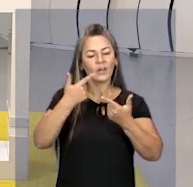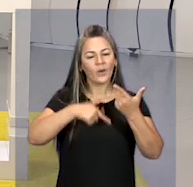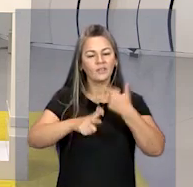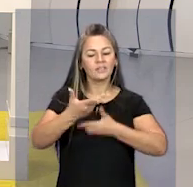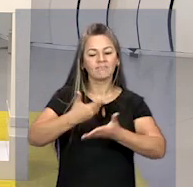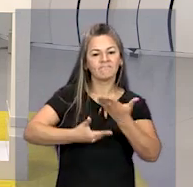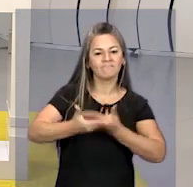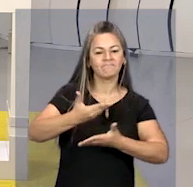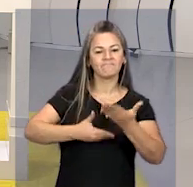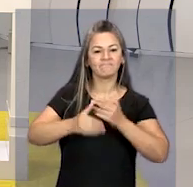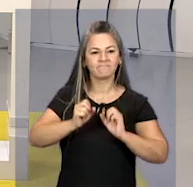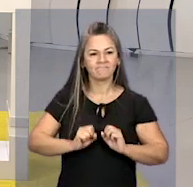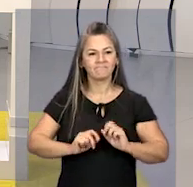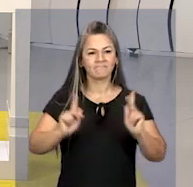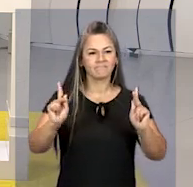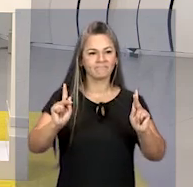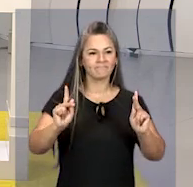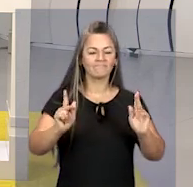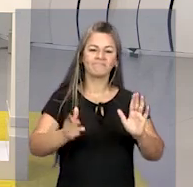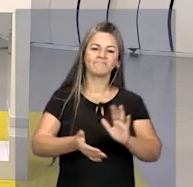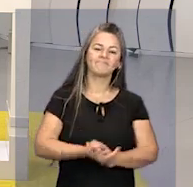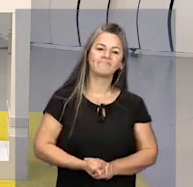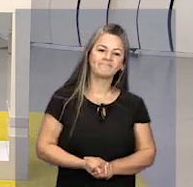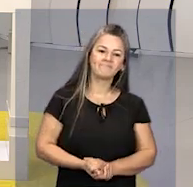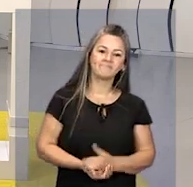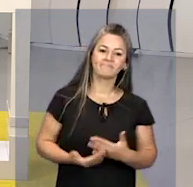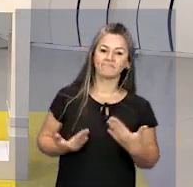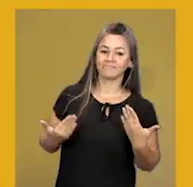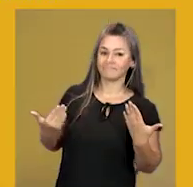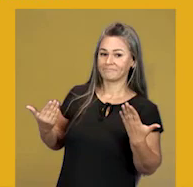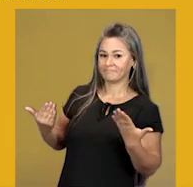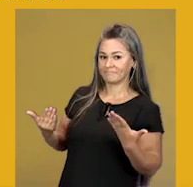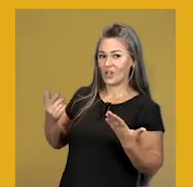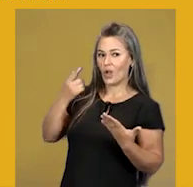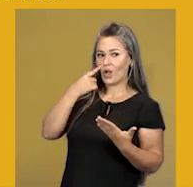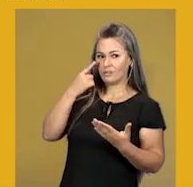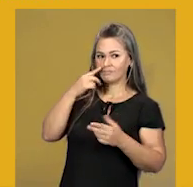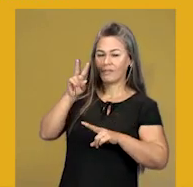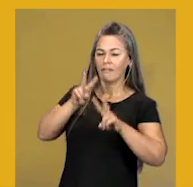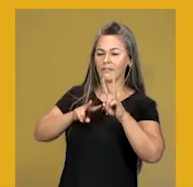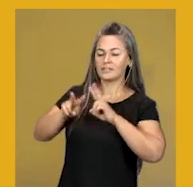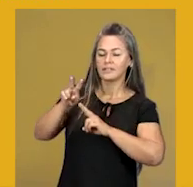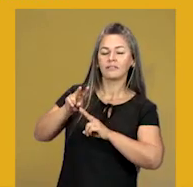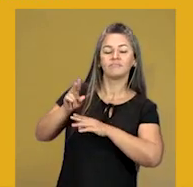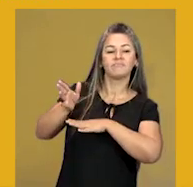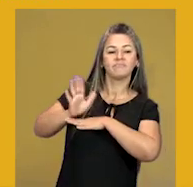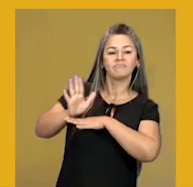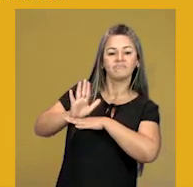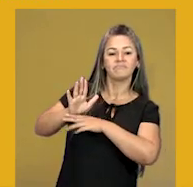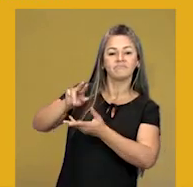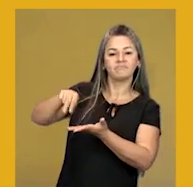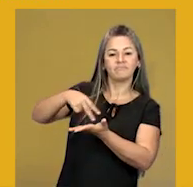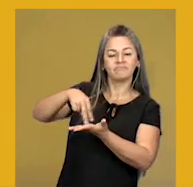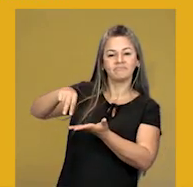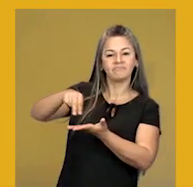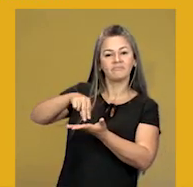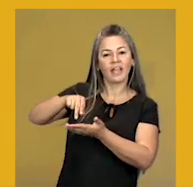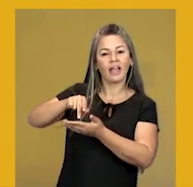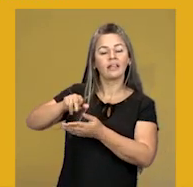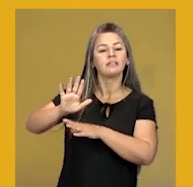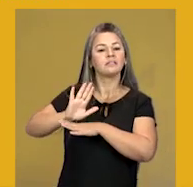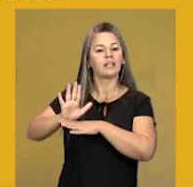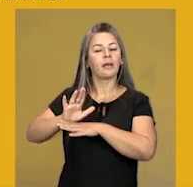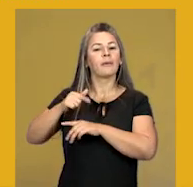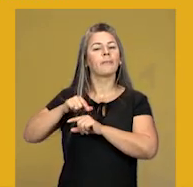mundo que vivemos. É isso aí, hoje analisamos o desenvolvimento das narrativas audiovisuais e da dança ao longo da história.